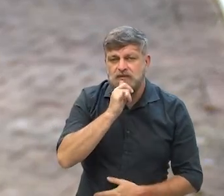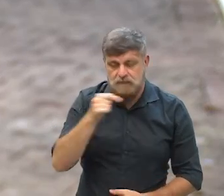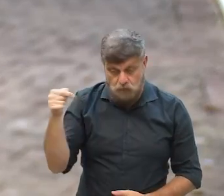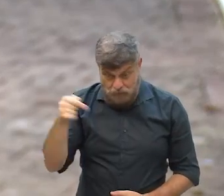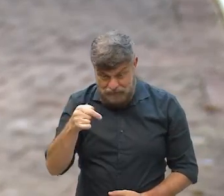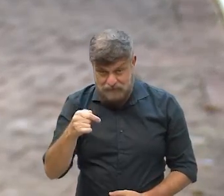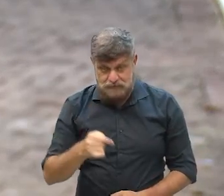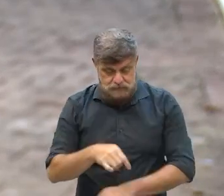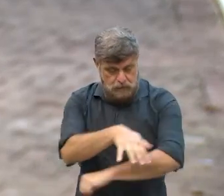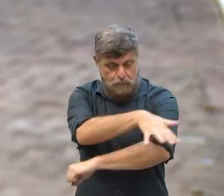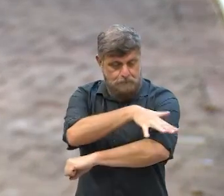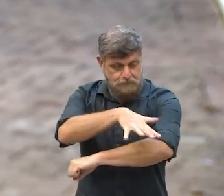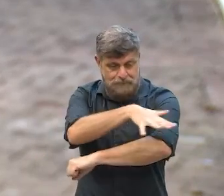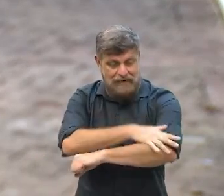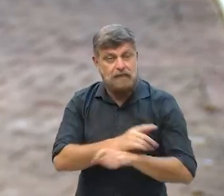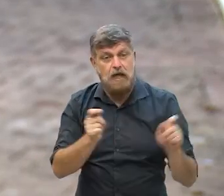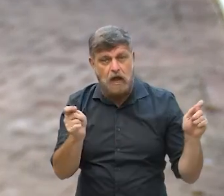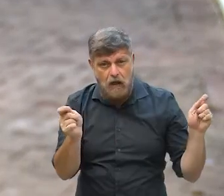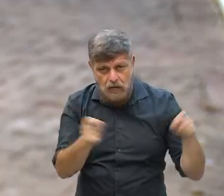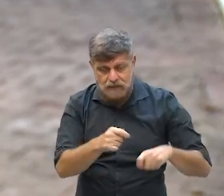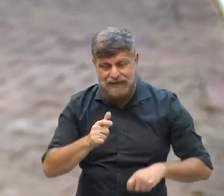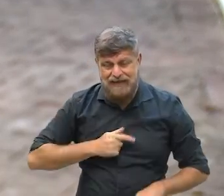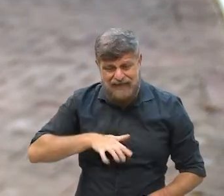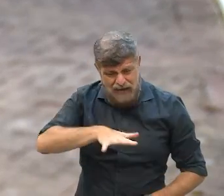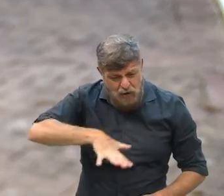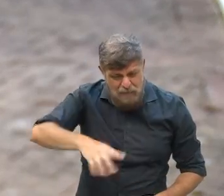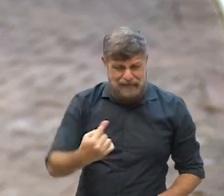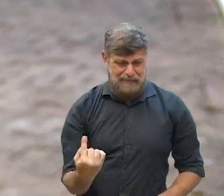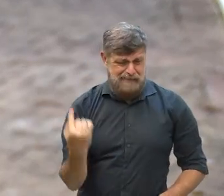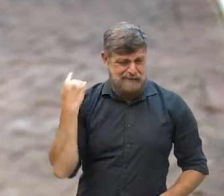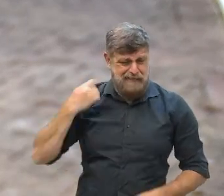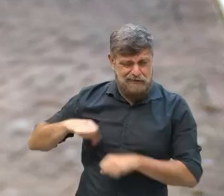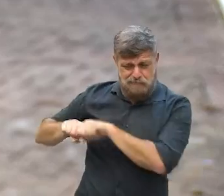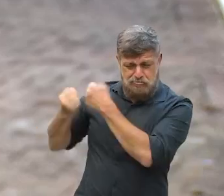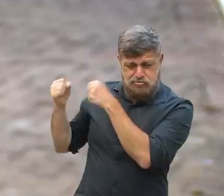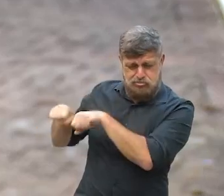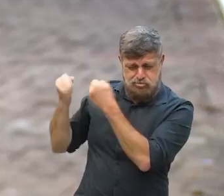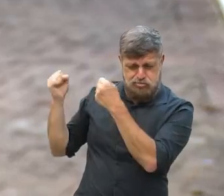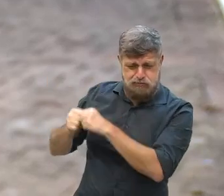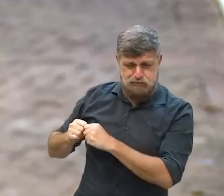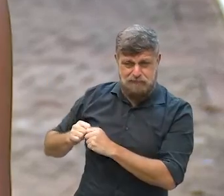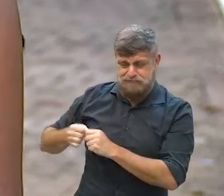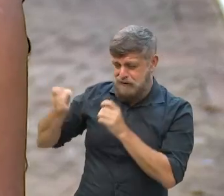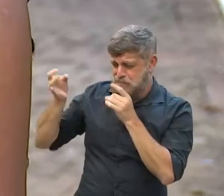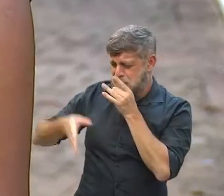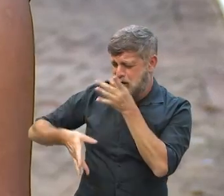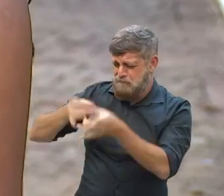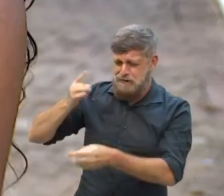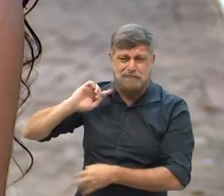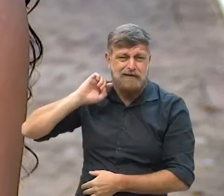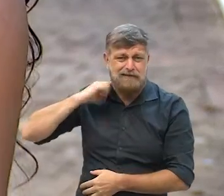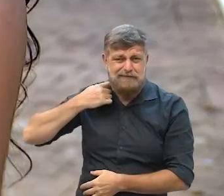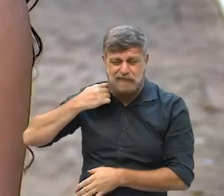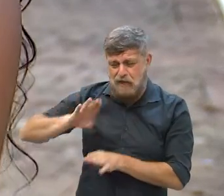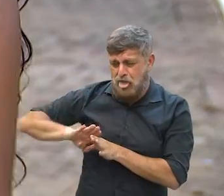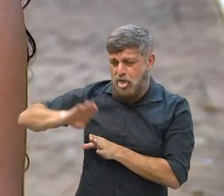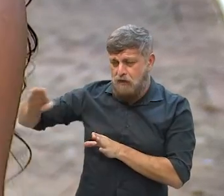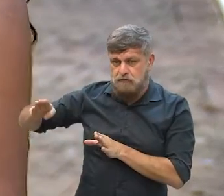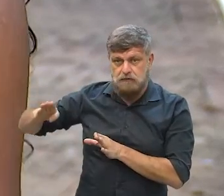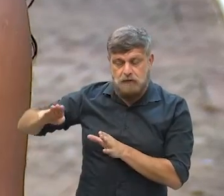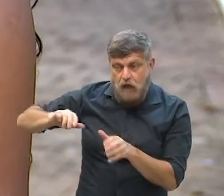próprio parque, que é possível em áreas degradadas, né, áreas vítimas de descarte irregular de resíduos, haver